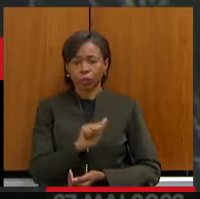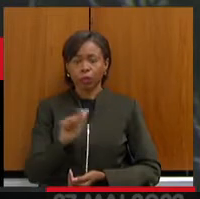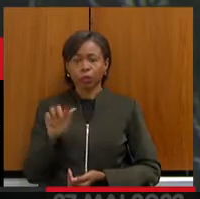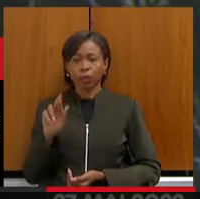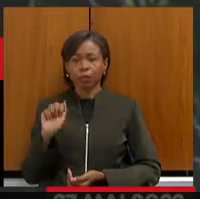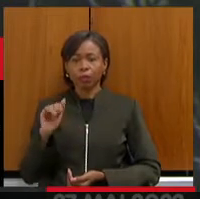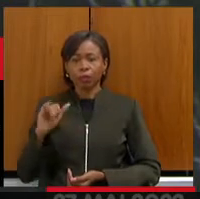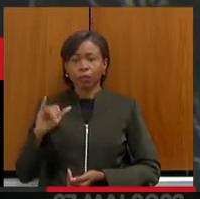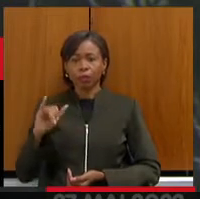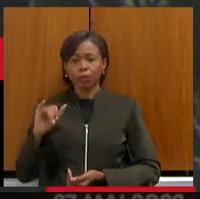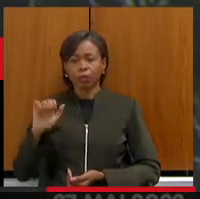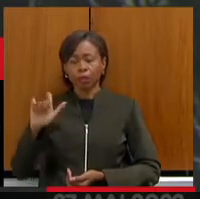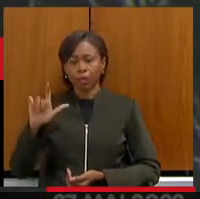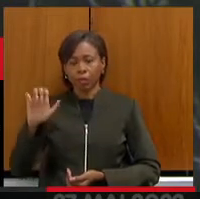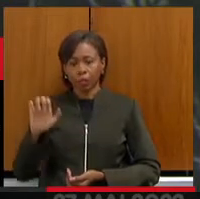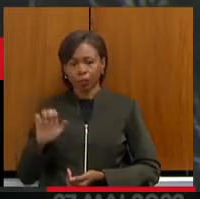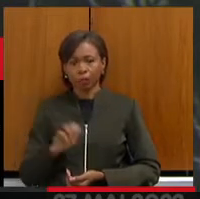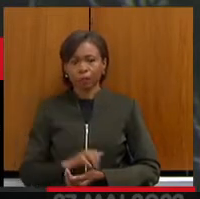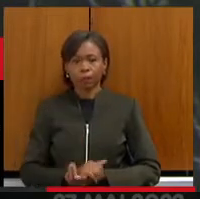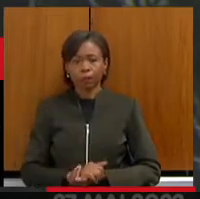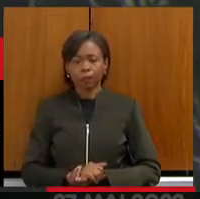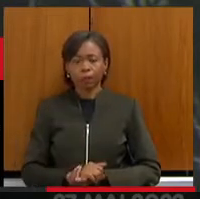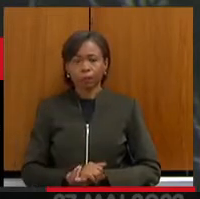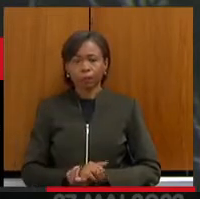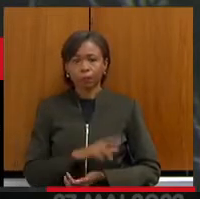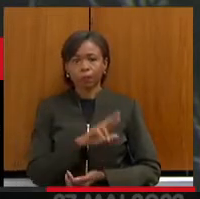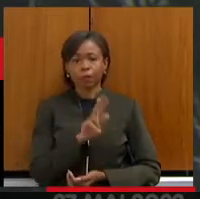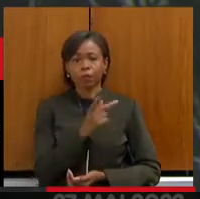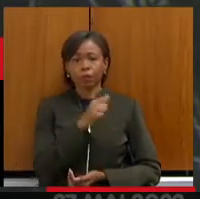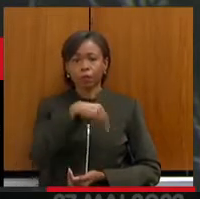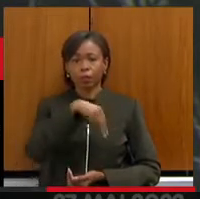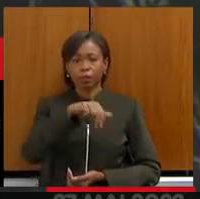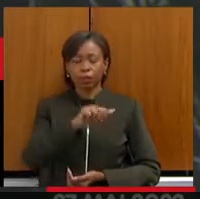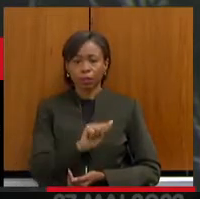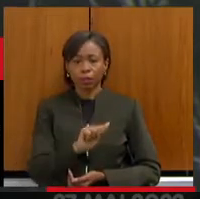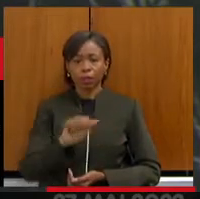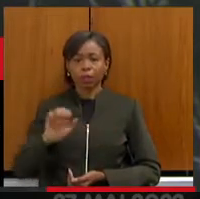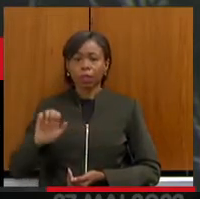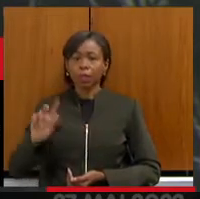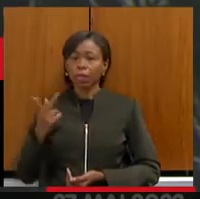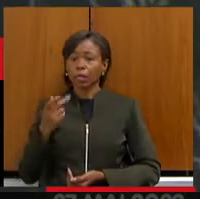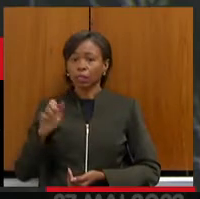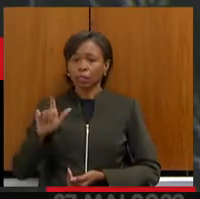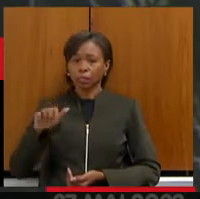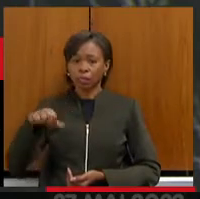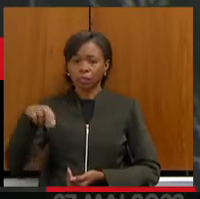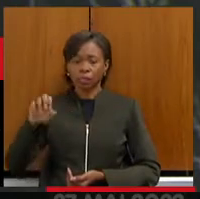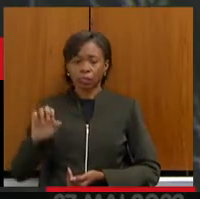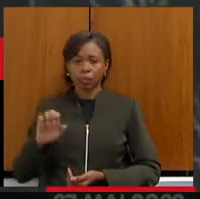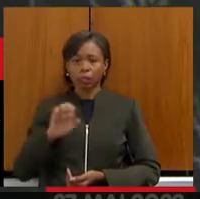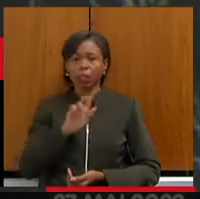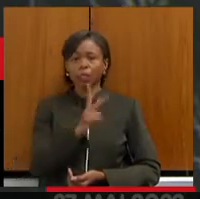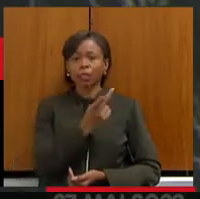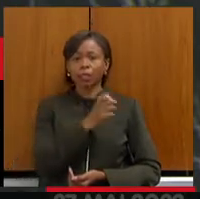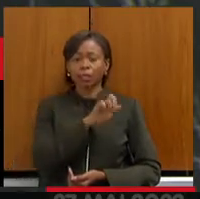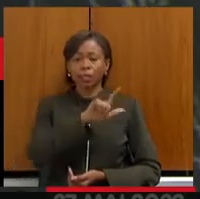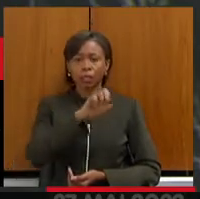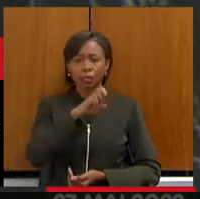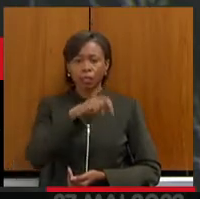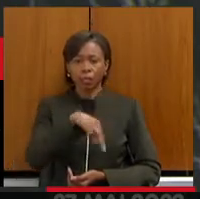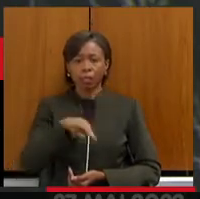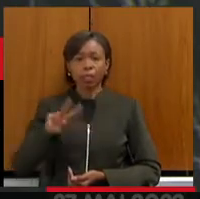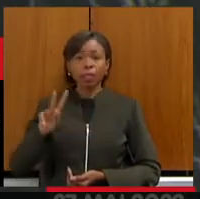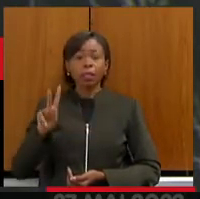Grazielle Mendes Hanna branches Helena Cardoso Ellen Perrella Iara